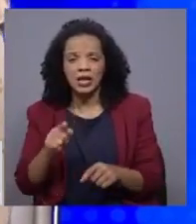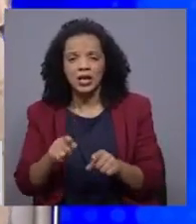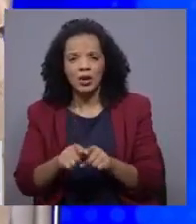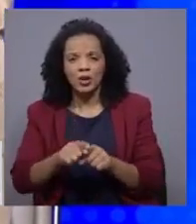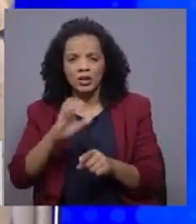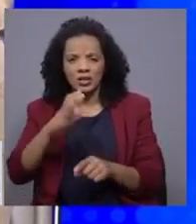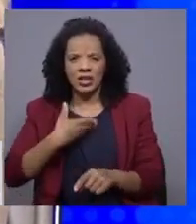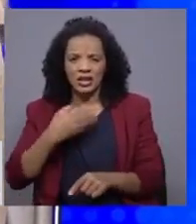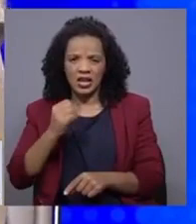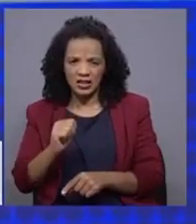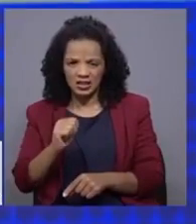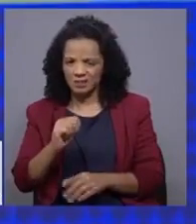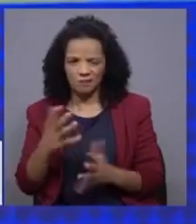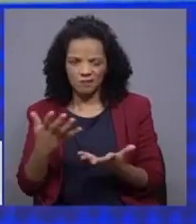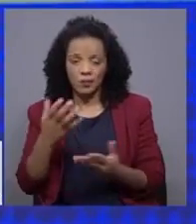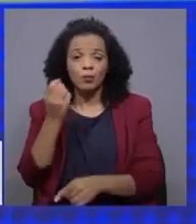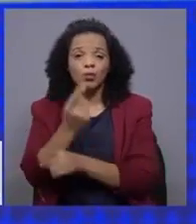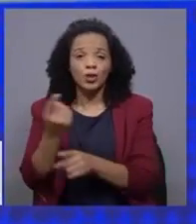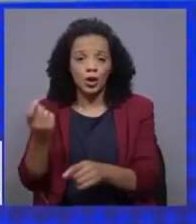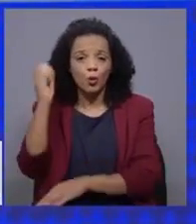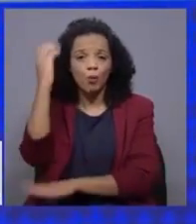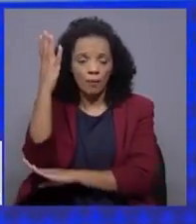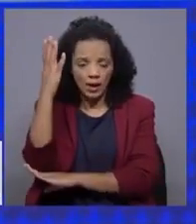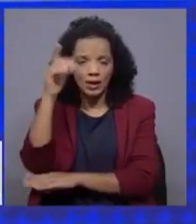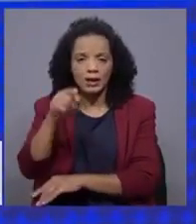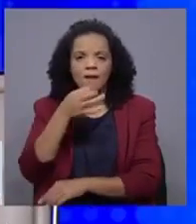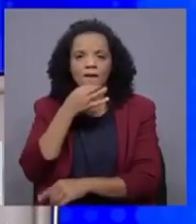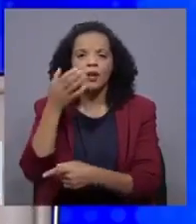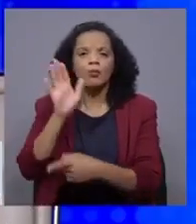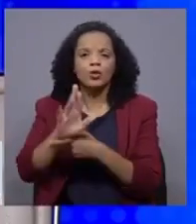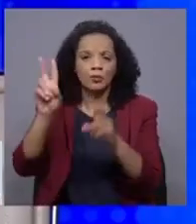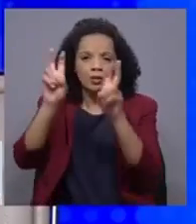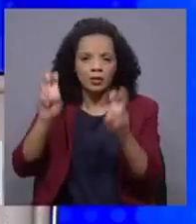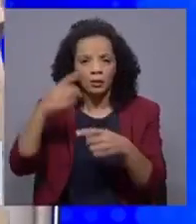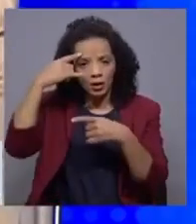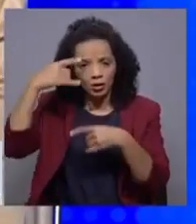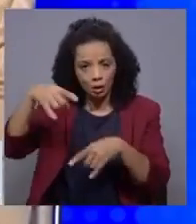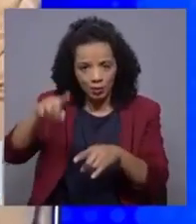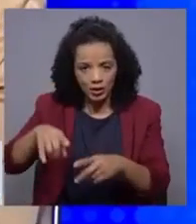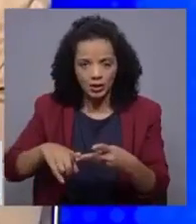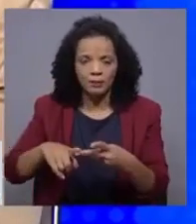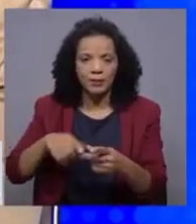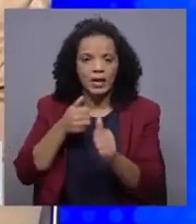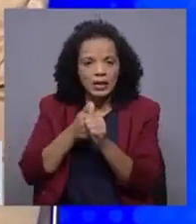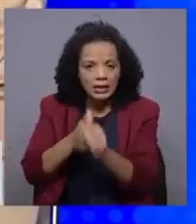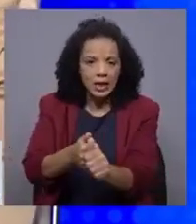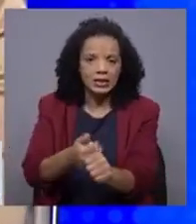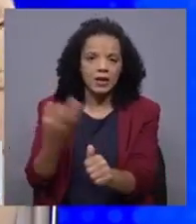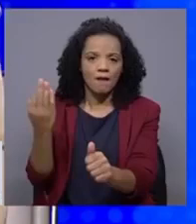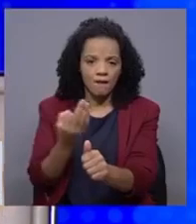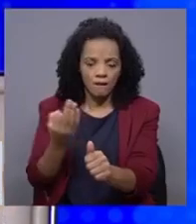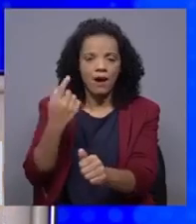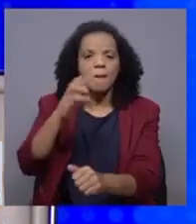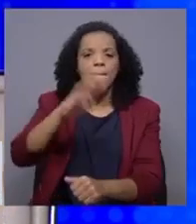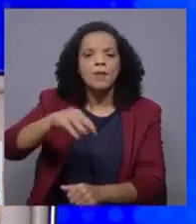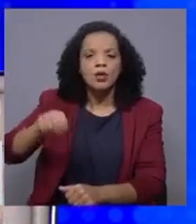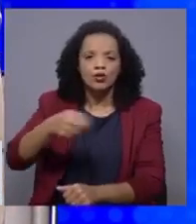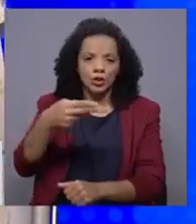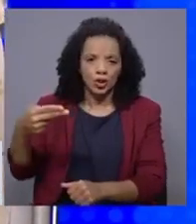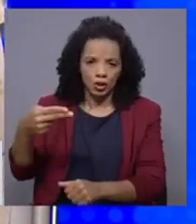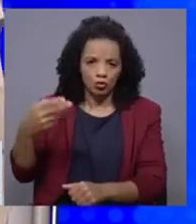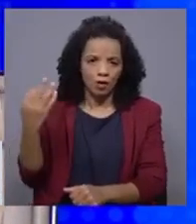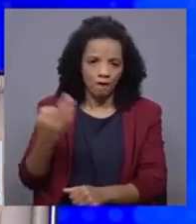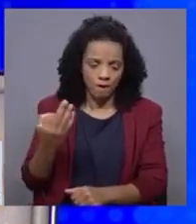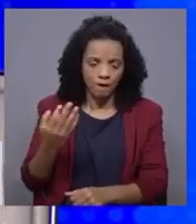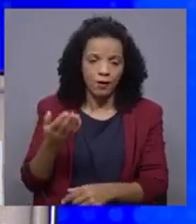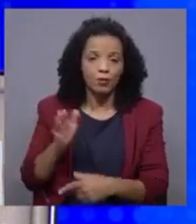do CDS, porque o PAN tem posto em causa, são atividades como a tauromaquia, como a caça, em que, de facto, beneficiam de muitos milhões de euros, e